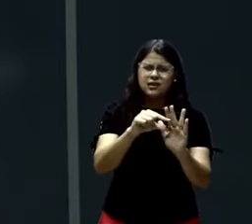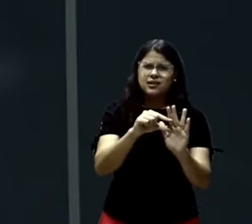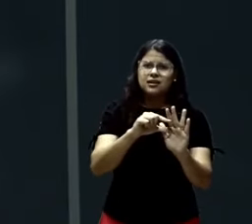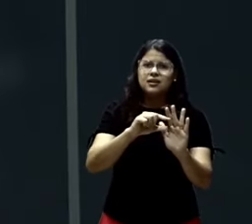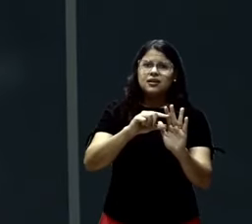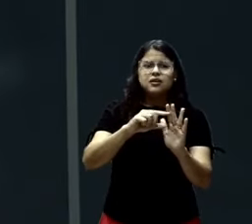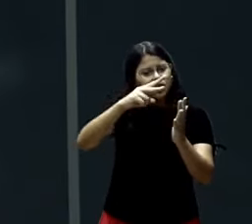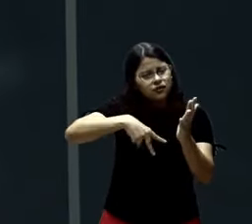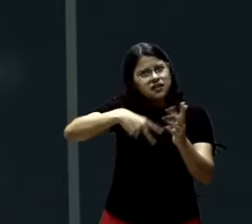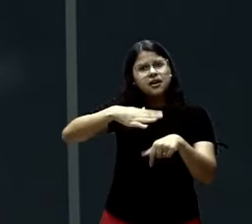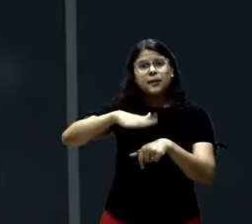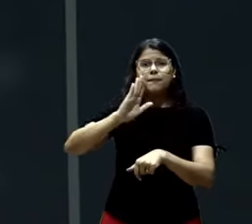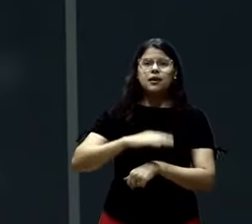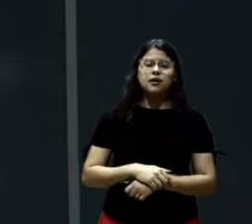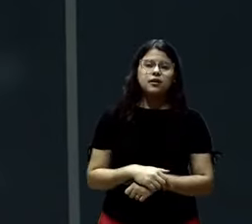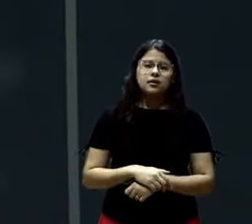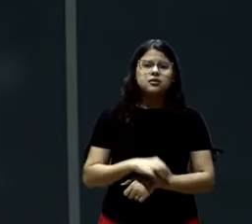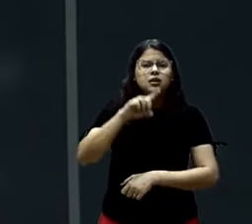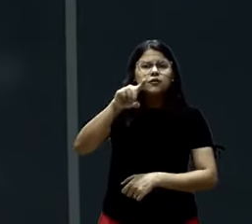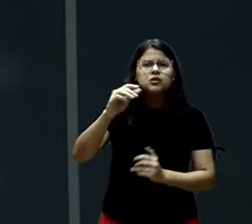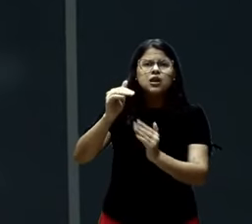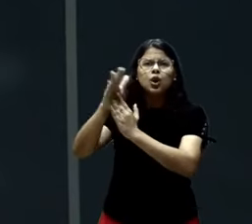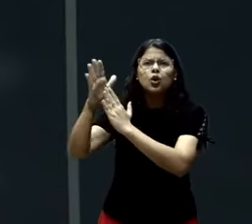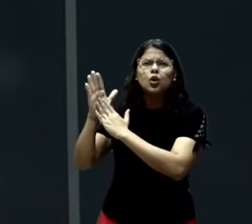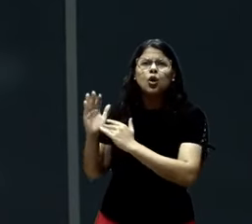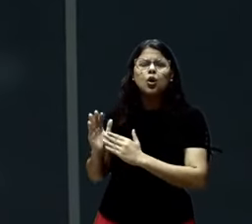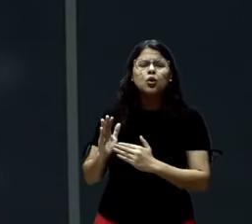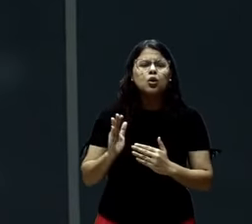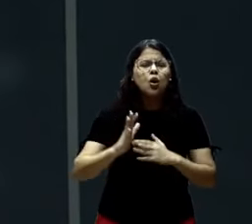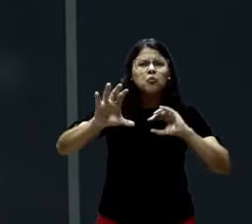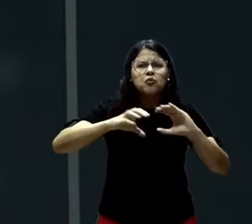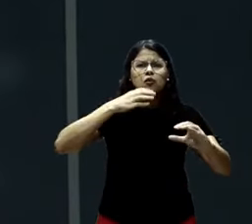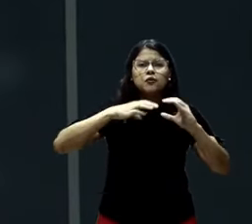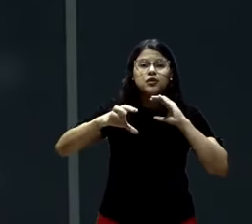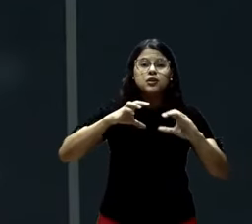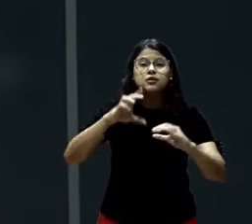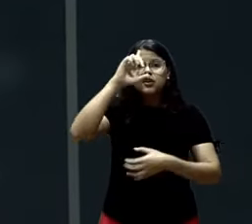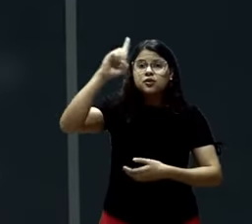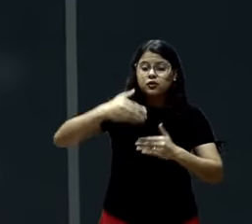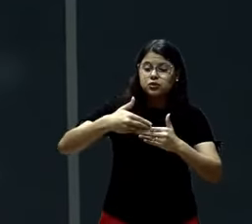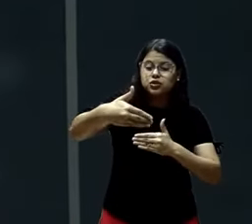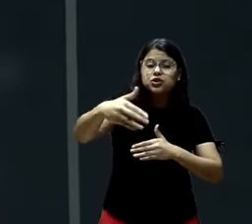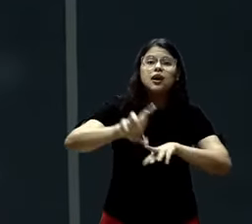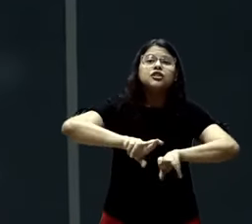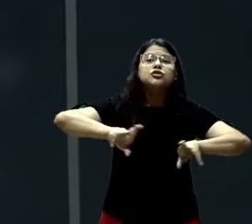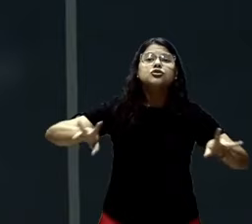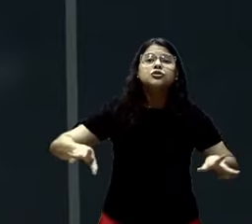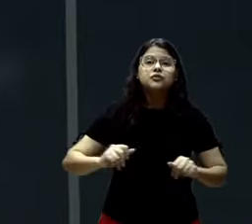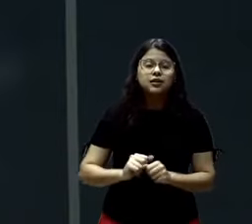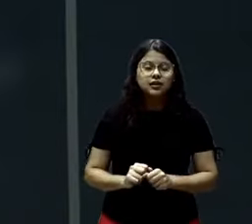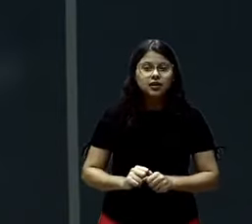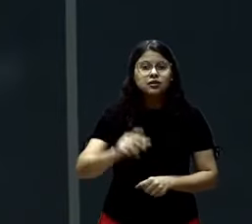Faça uma oração, ouça um louvor. Tudo vai mudar. O dia vai ser